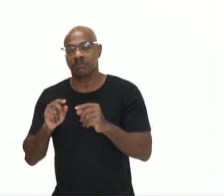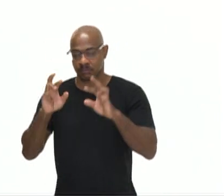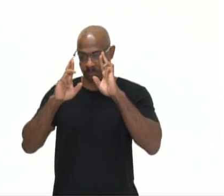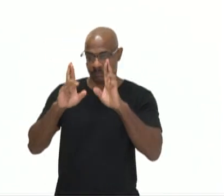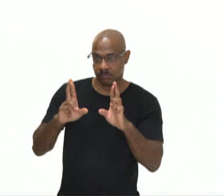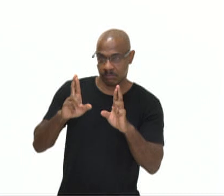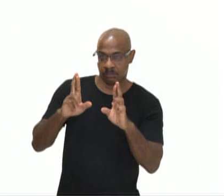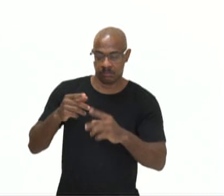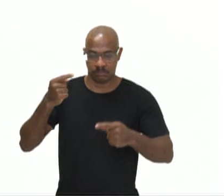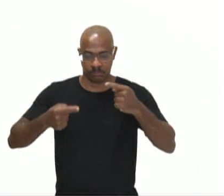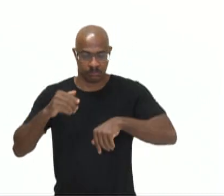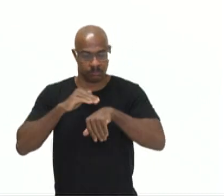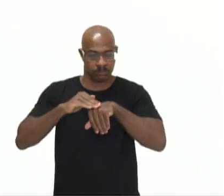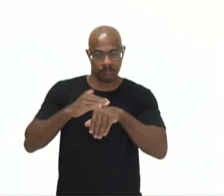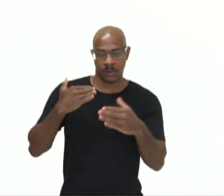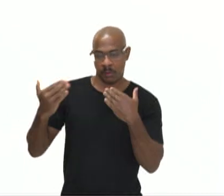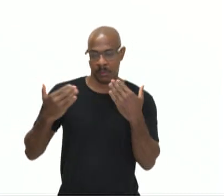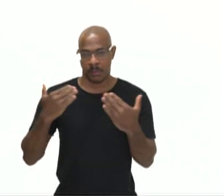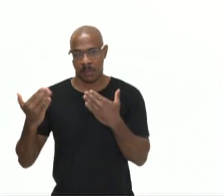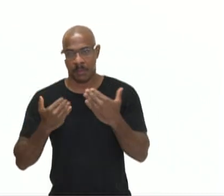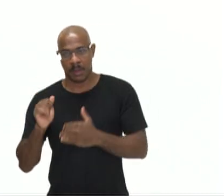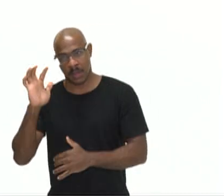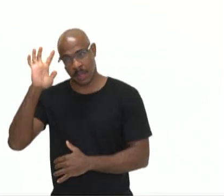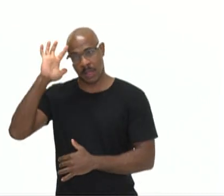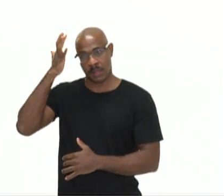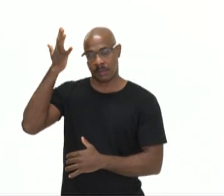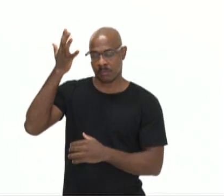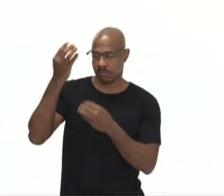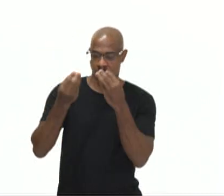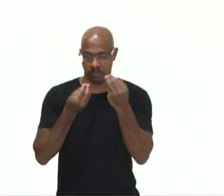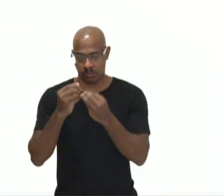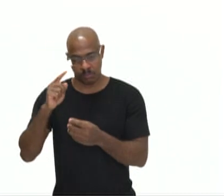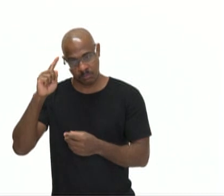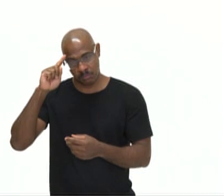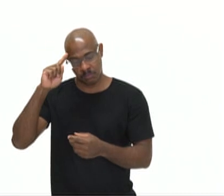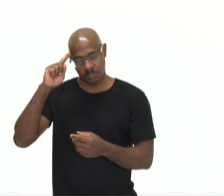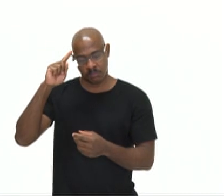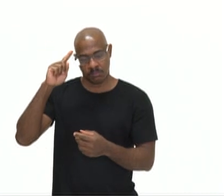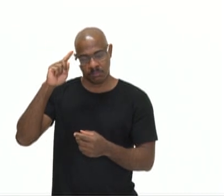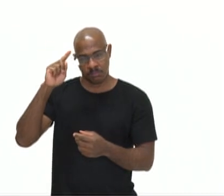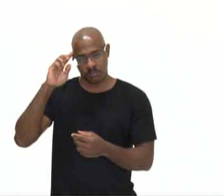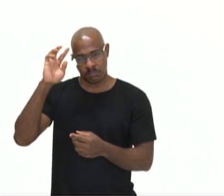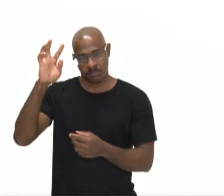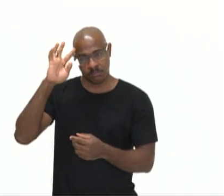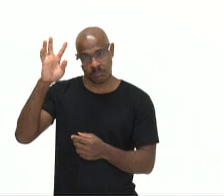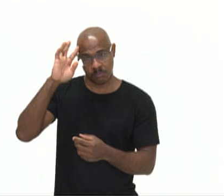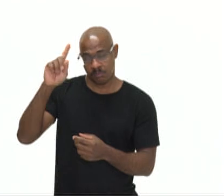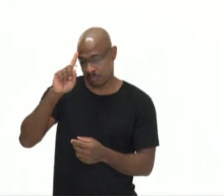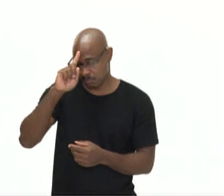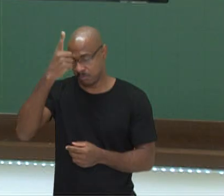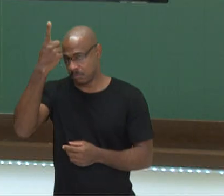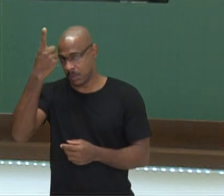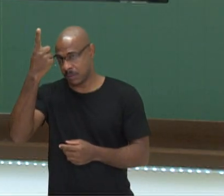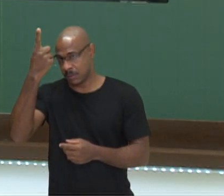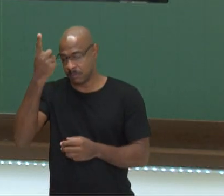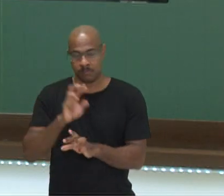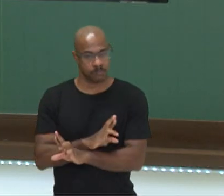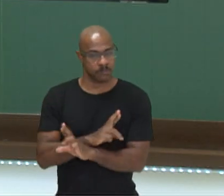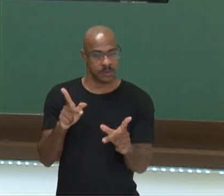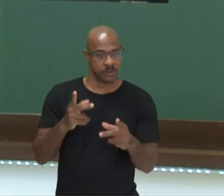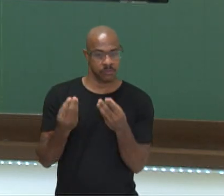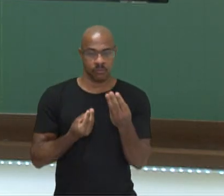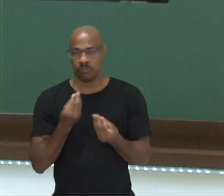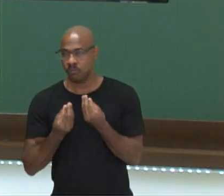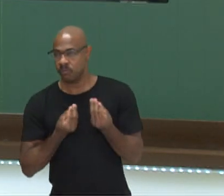e diálogo para com as ideias divergentes. Isso mesmo, e para começarmos